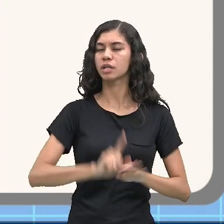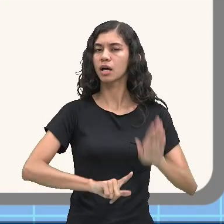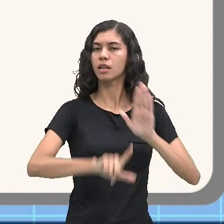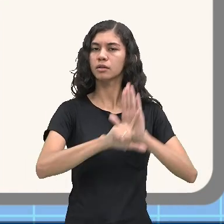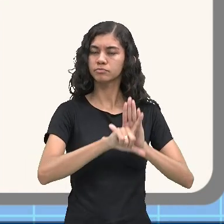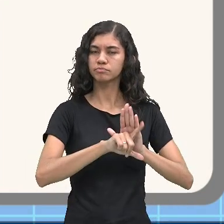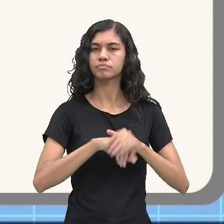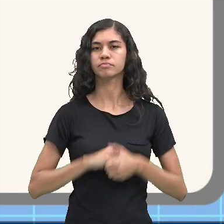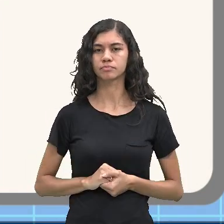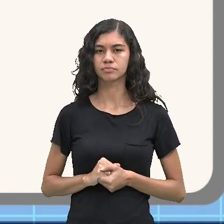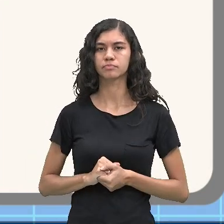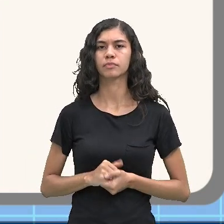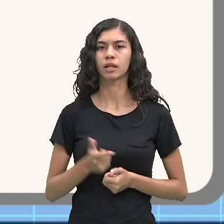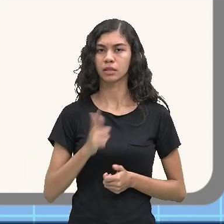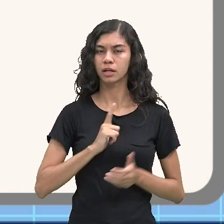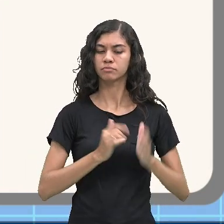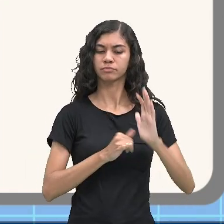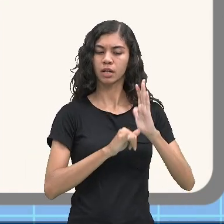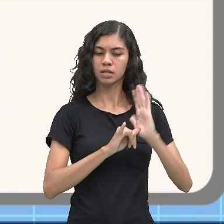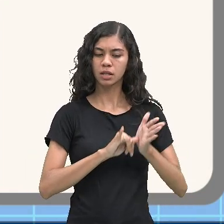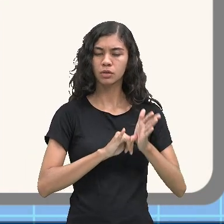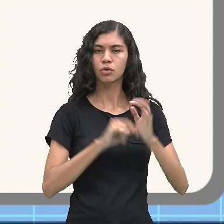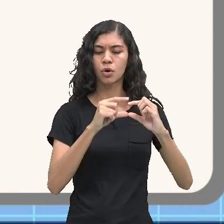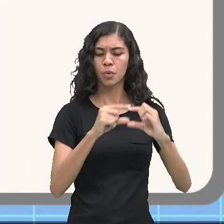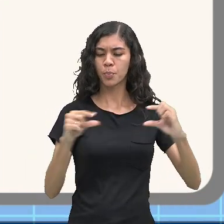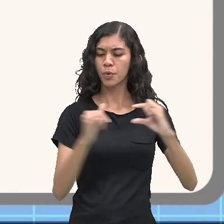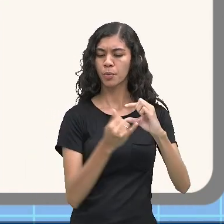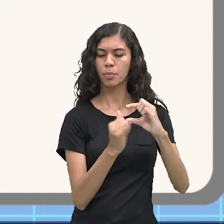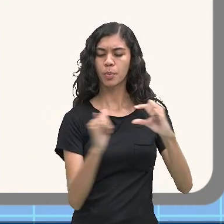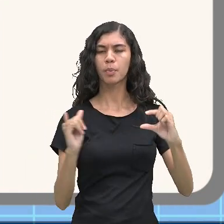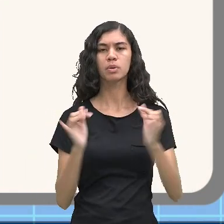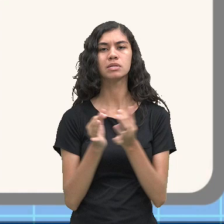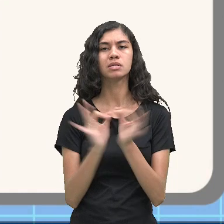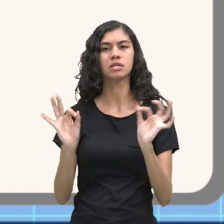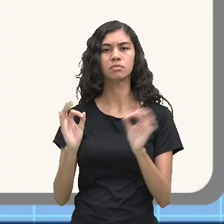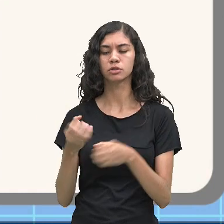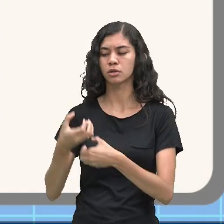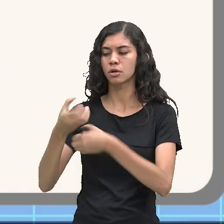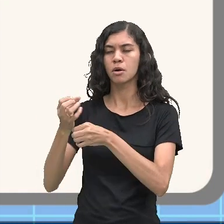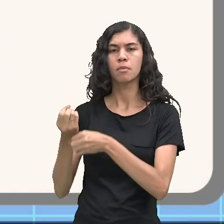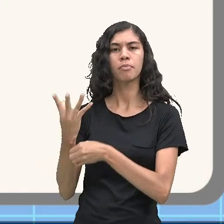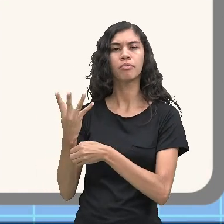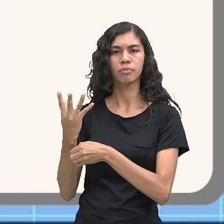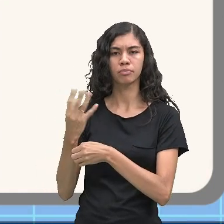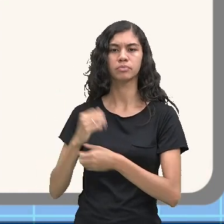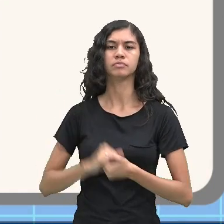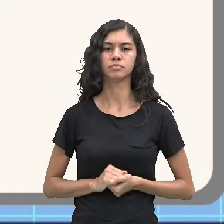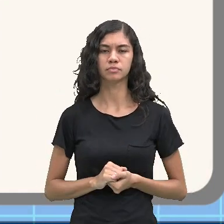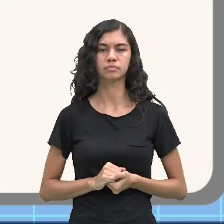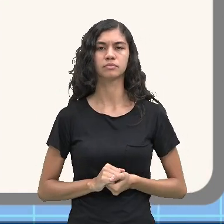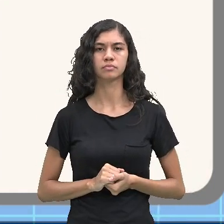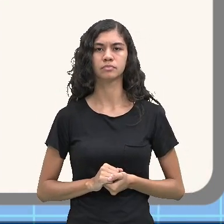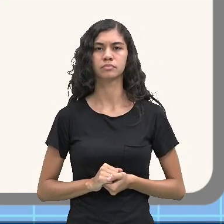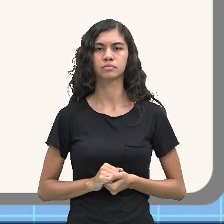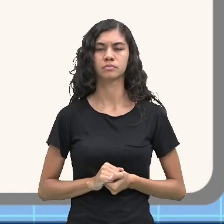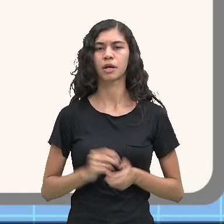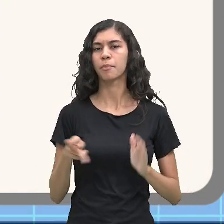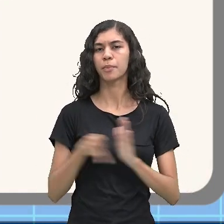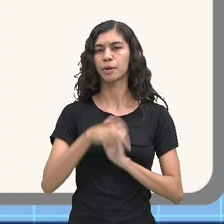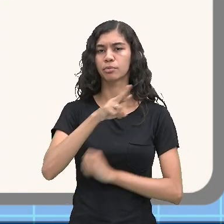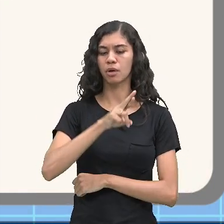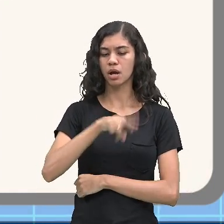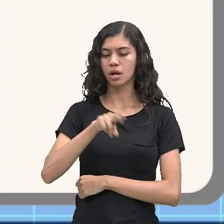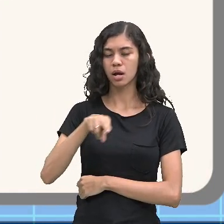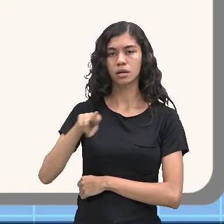temos o gerador, um circuito simples ligado a uma lâmpada incandescente, tá certo? Que é um resistor.